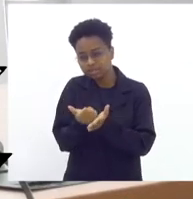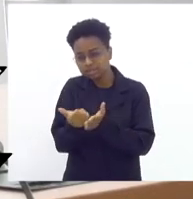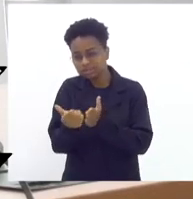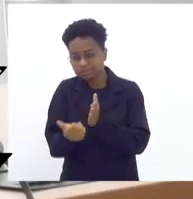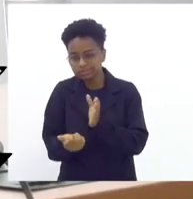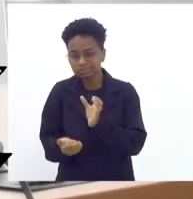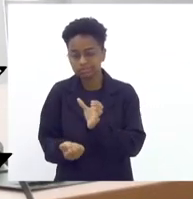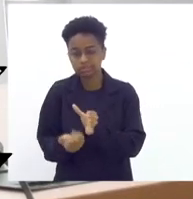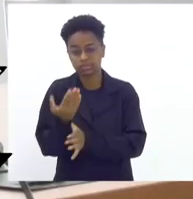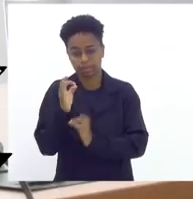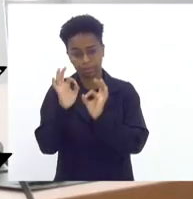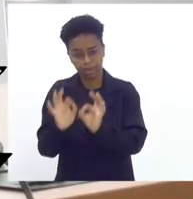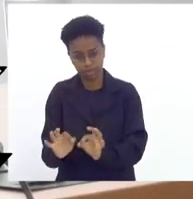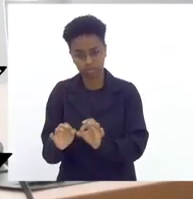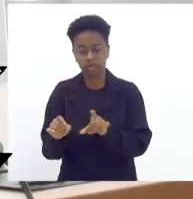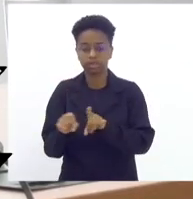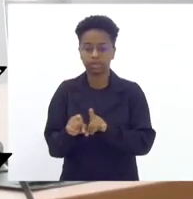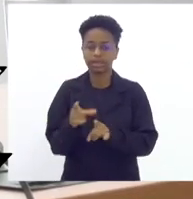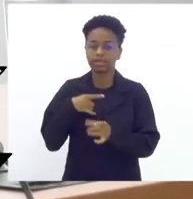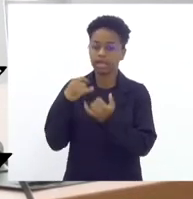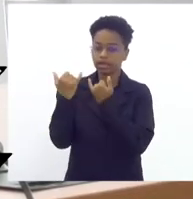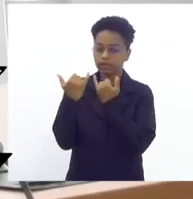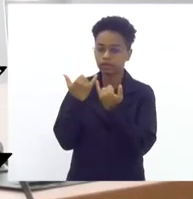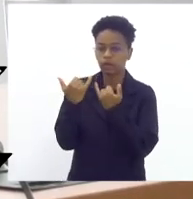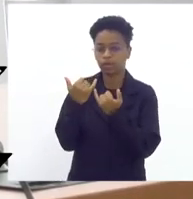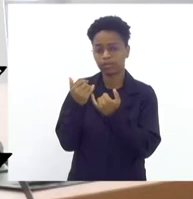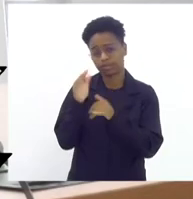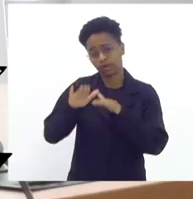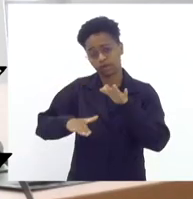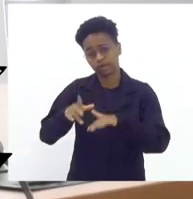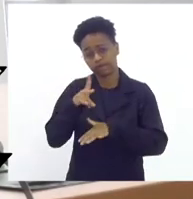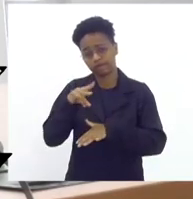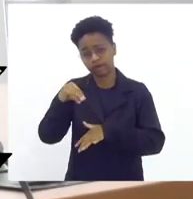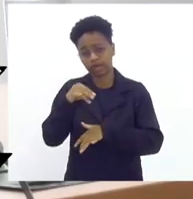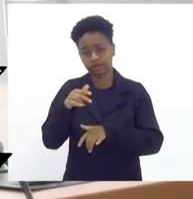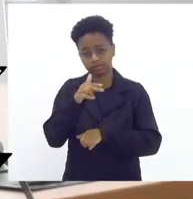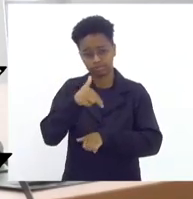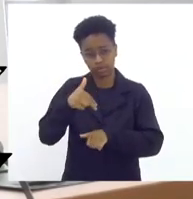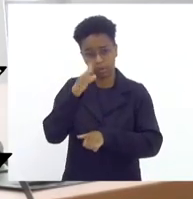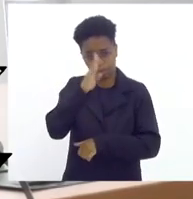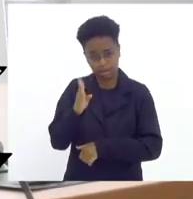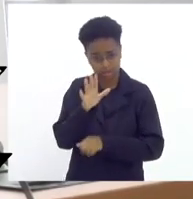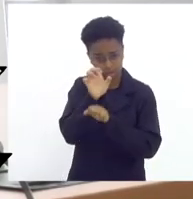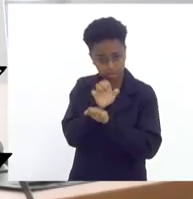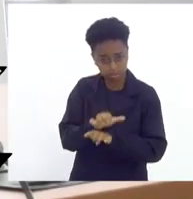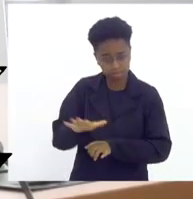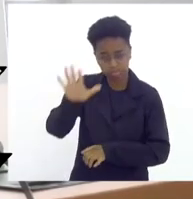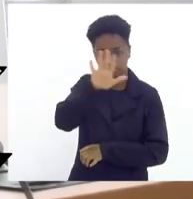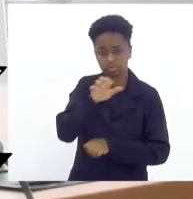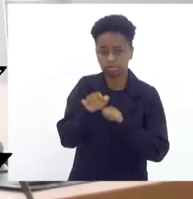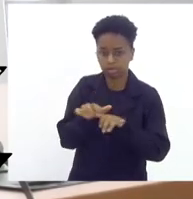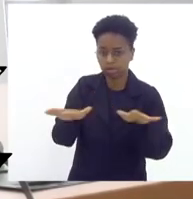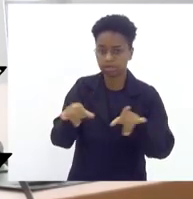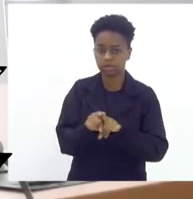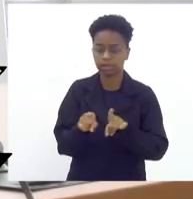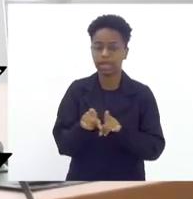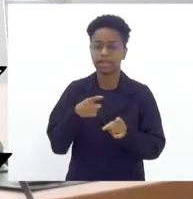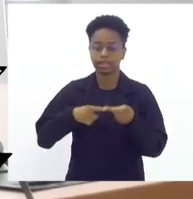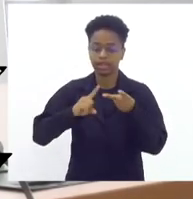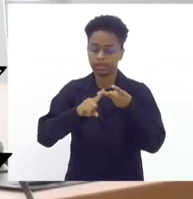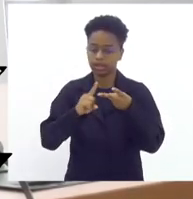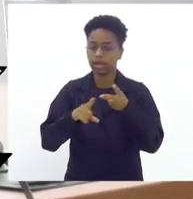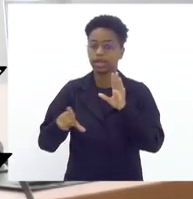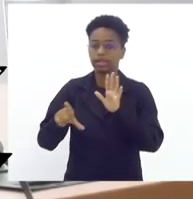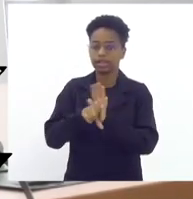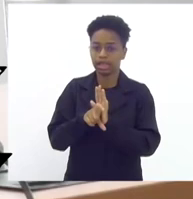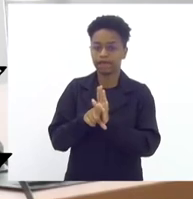organicamente a gente teve até agora a notícia de que talvez seja a nacionalizado fizemos também a lei de reserva de vagas ociosas